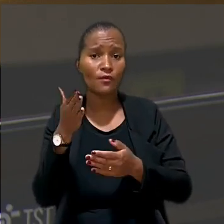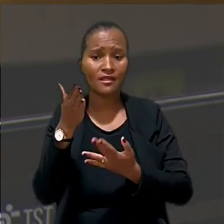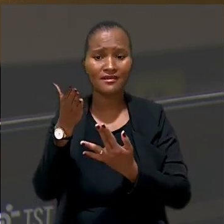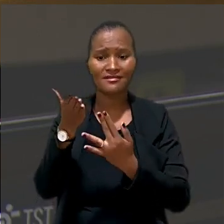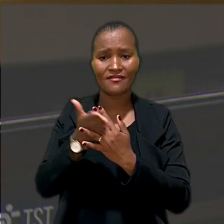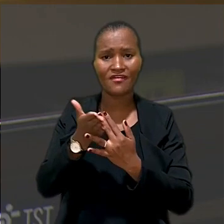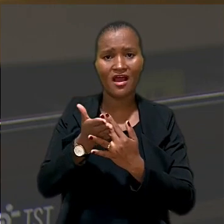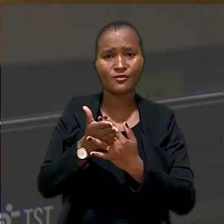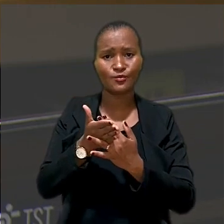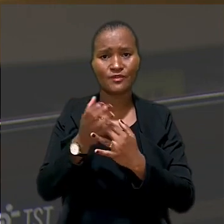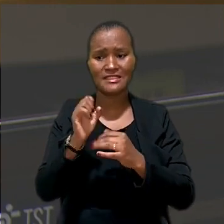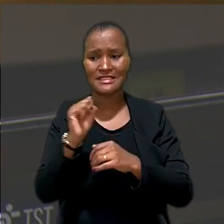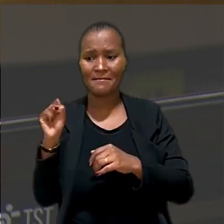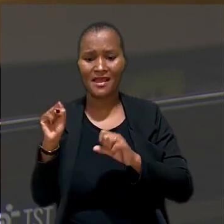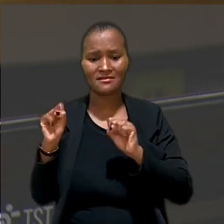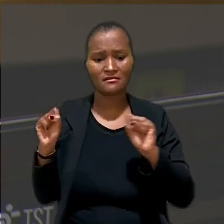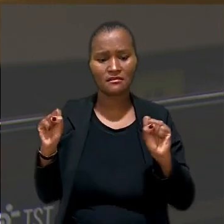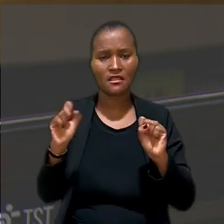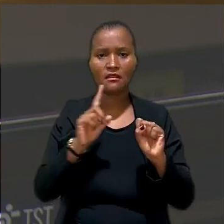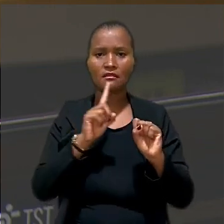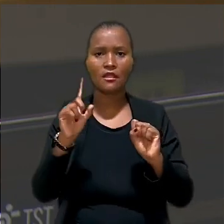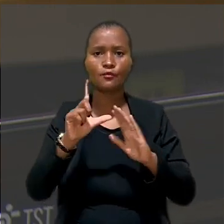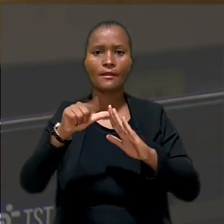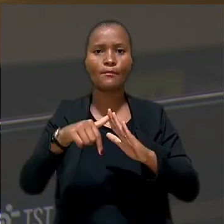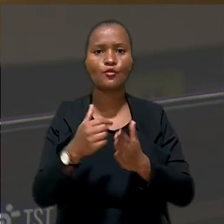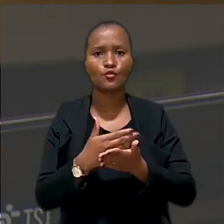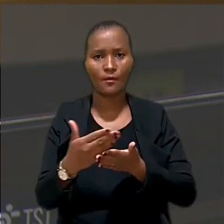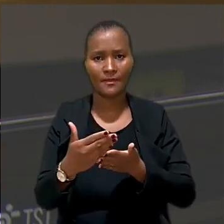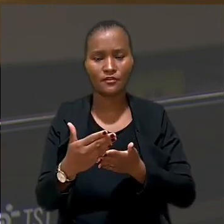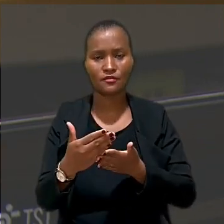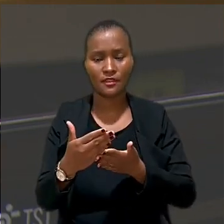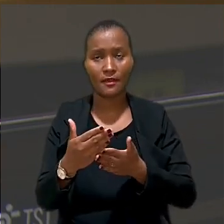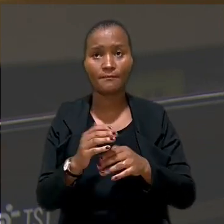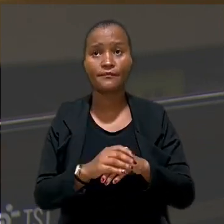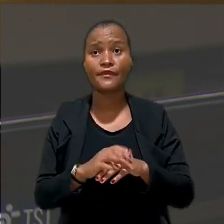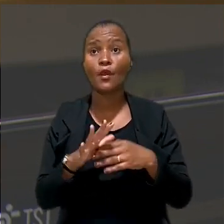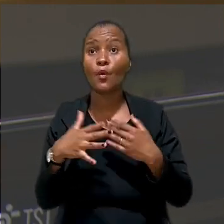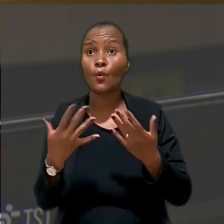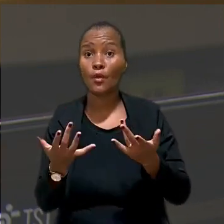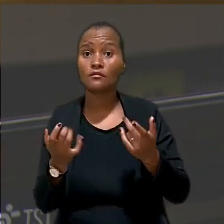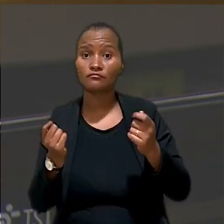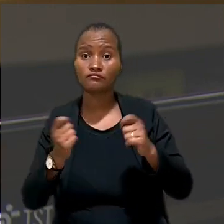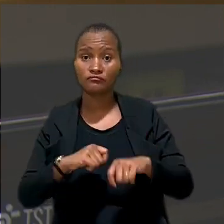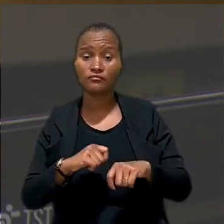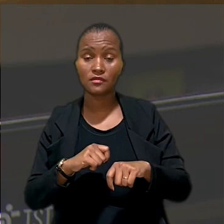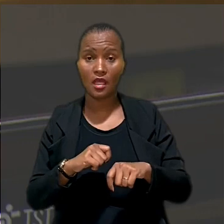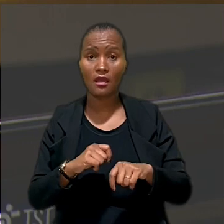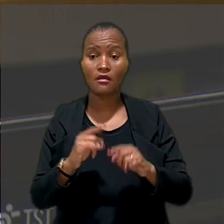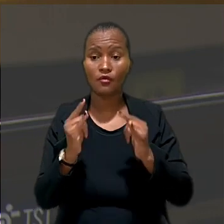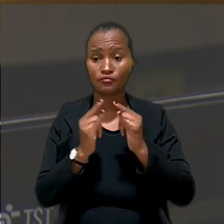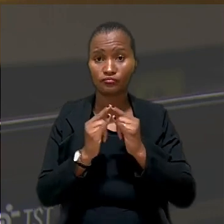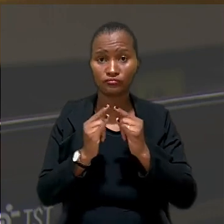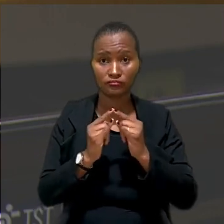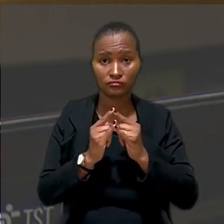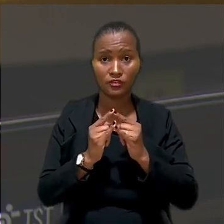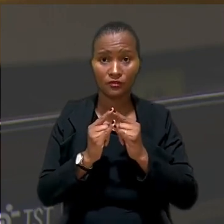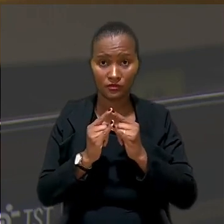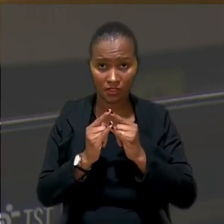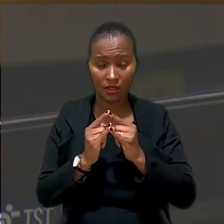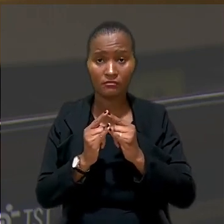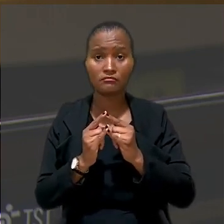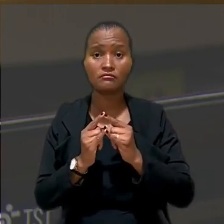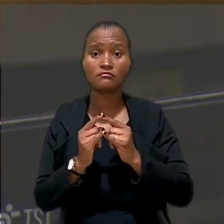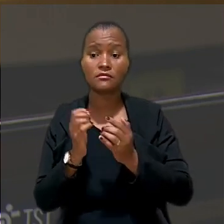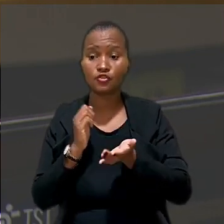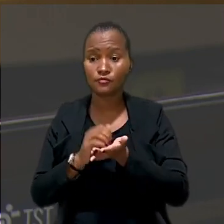entre semestres e não após o início do ano letivo. Quando seria lícito a instituição de ensino